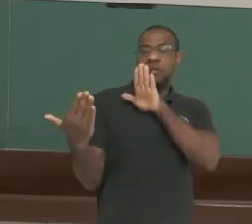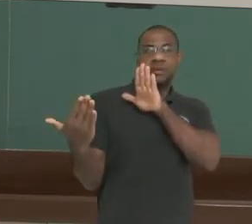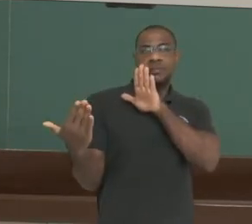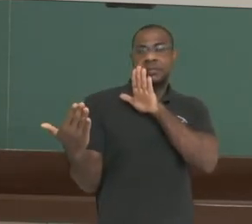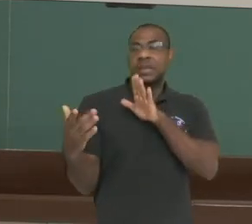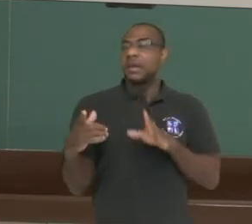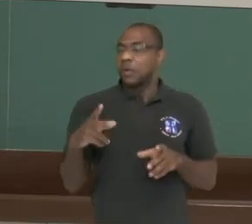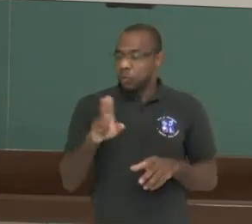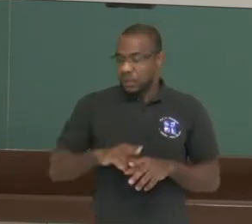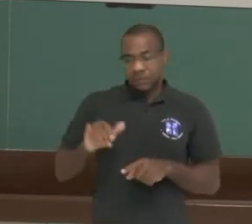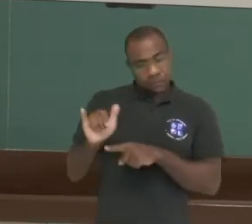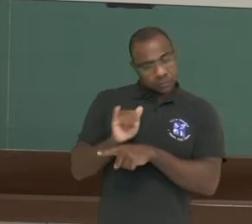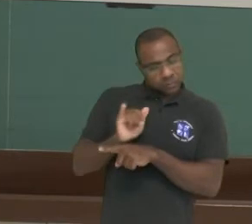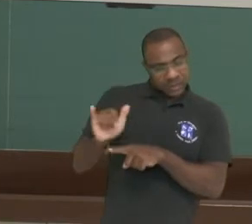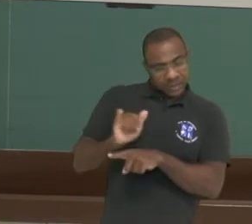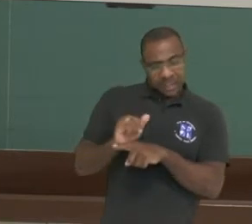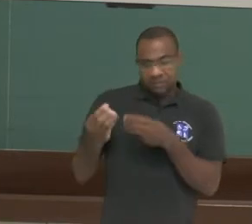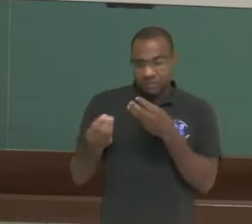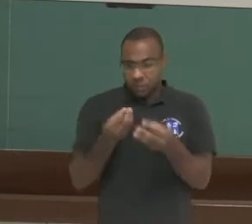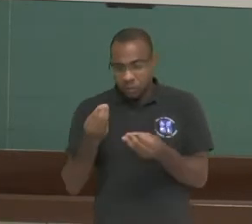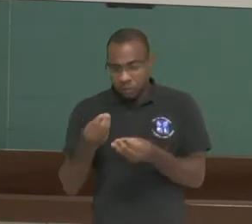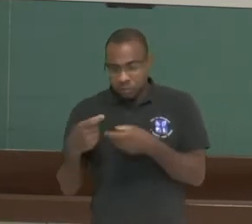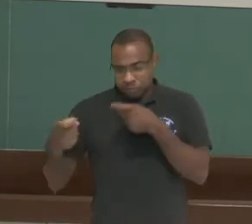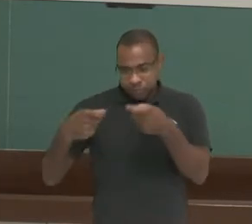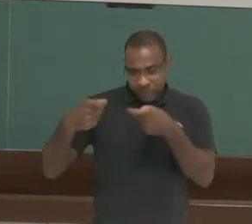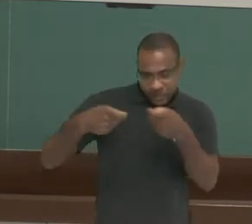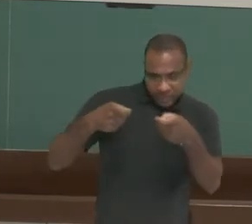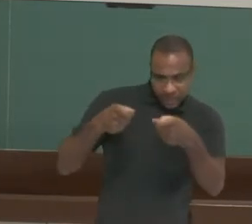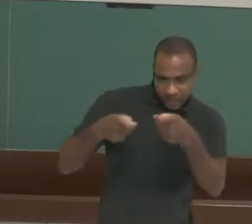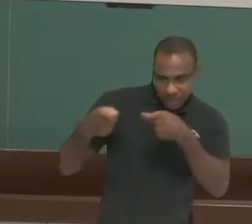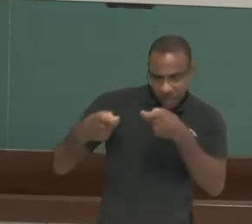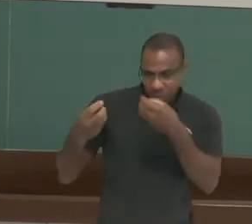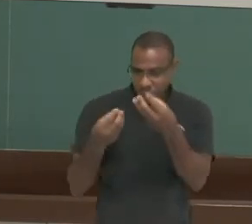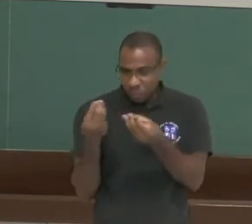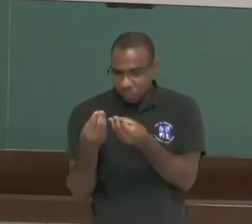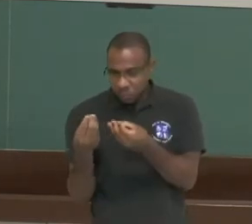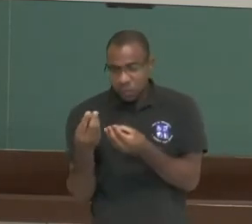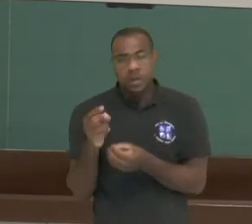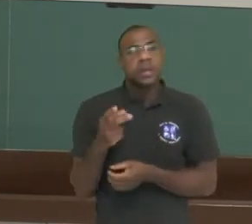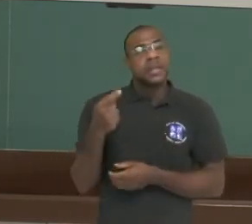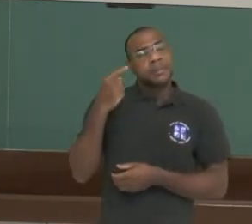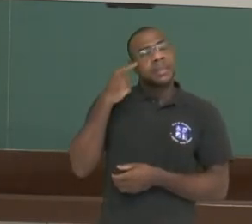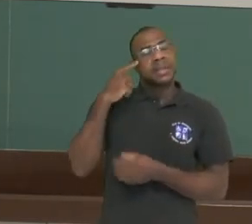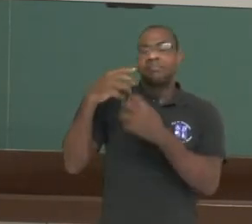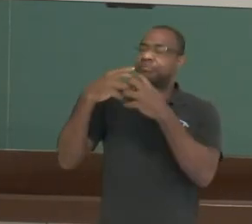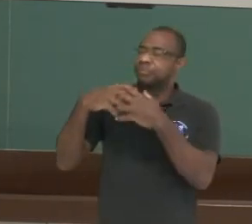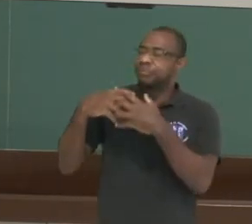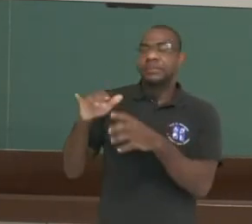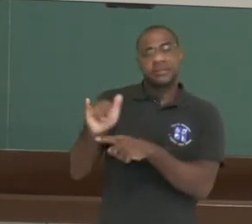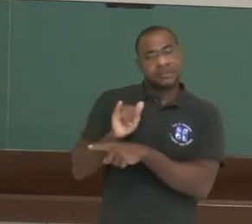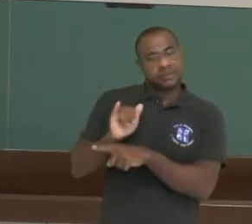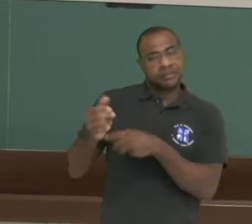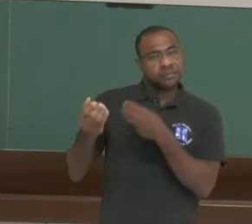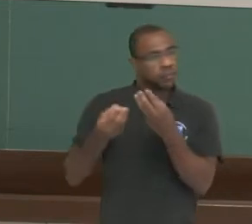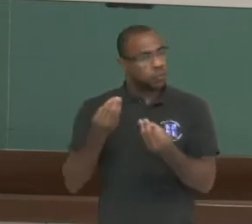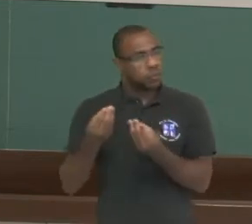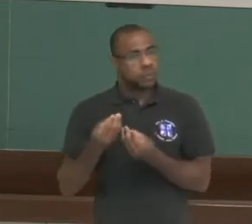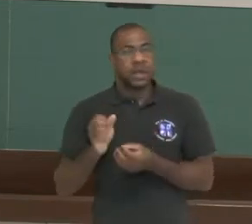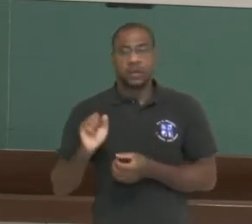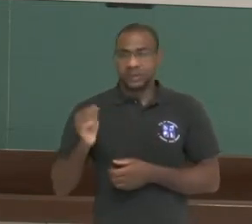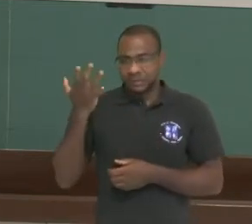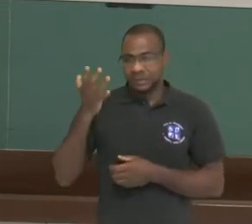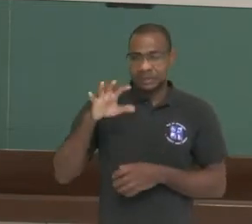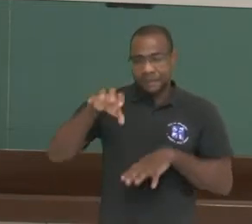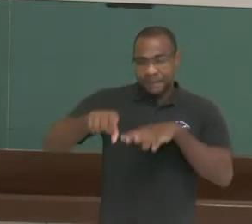que 3 mil soldados contra 15 mil, quem está na vantagem? Os romanos, né, professor? Pois é, isso na teoria, mas aí quando você